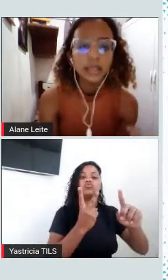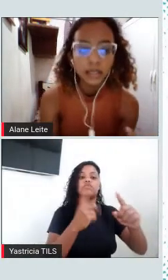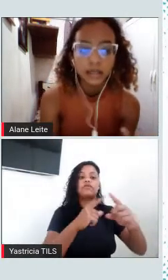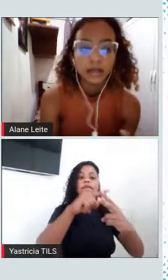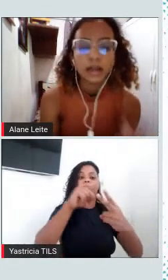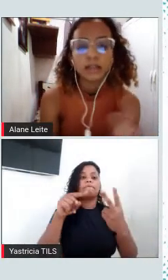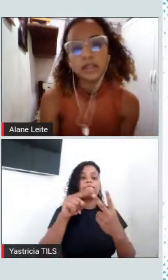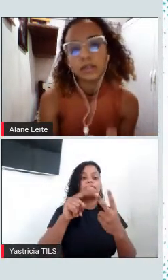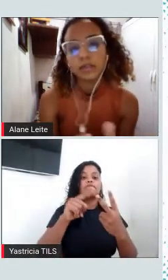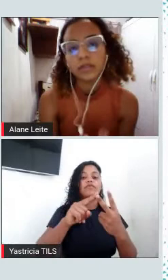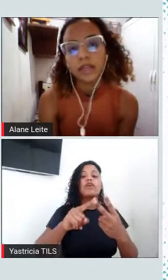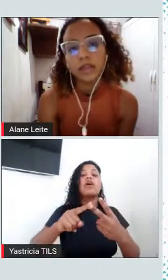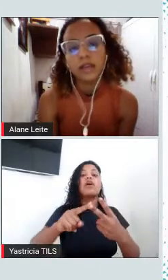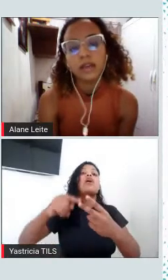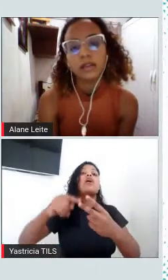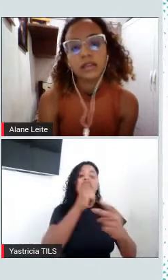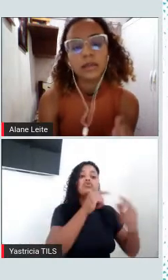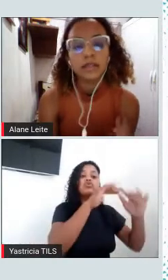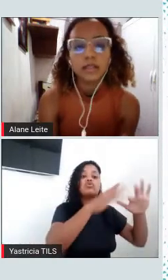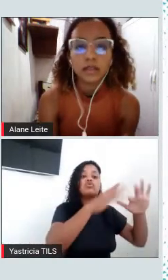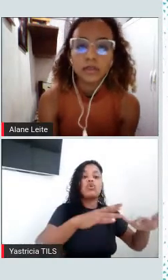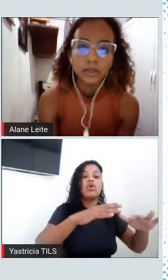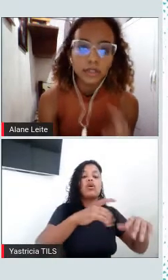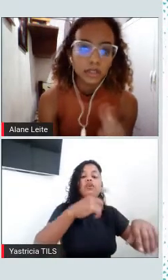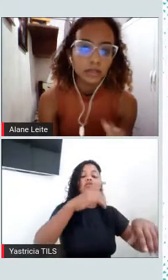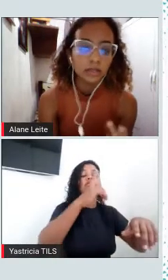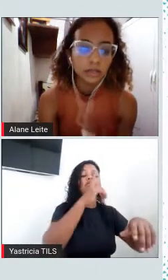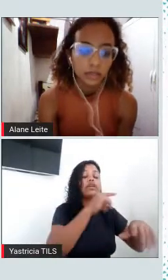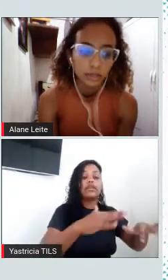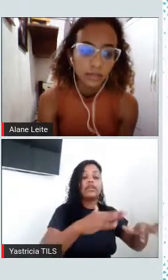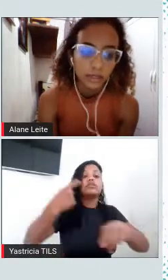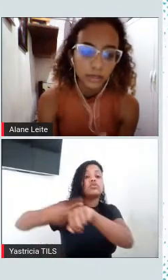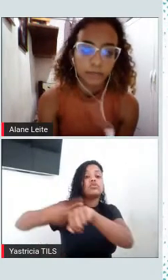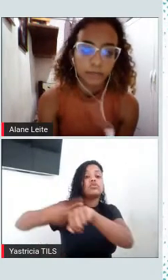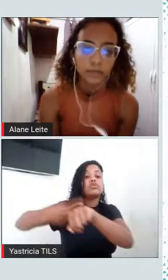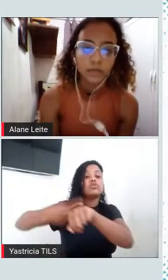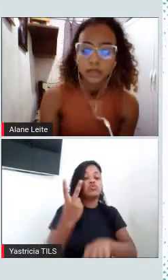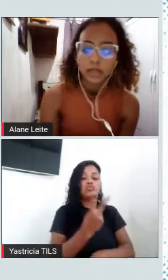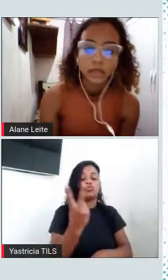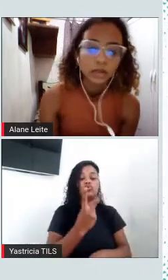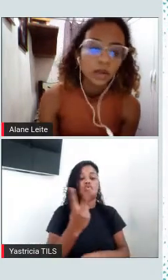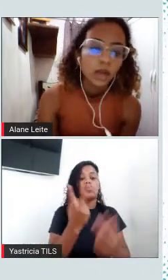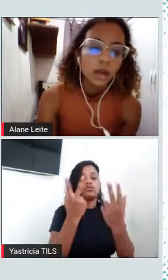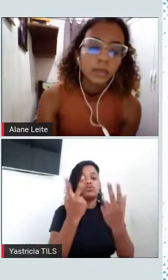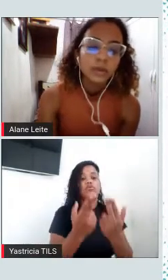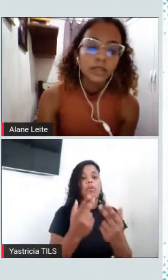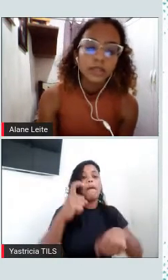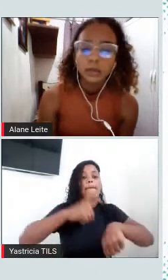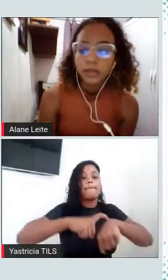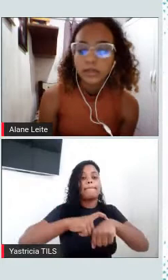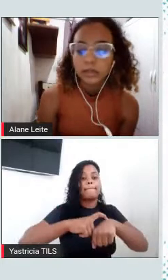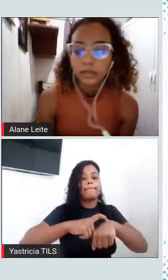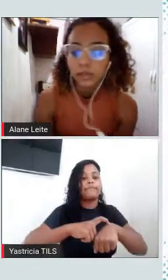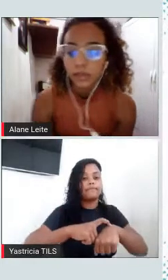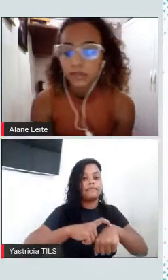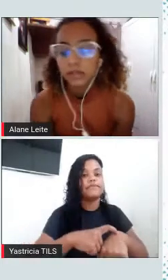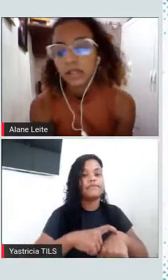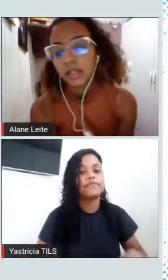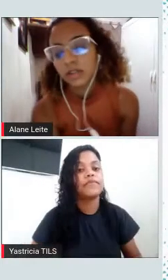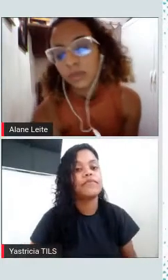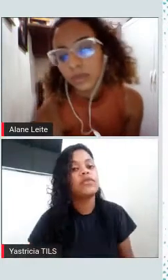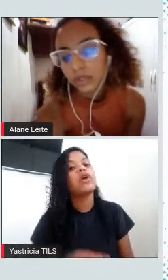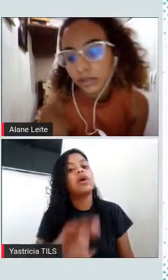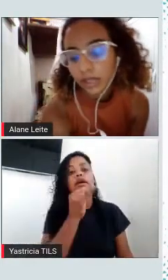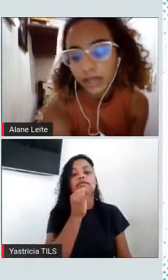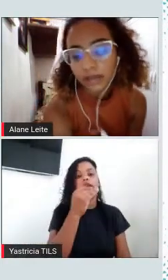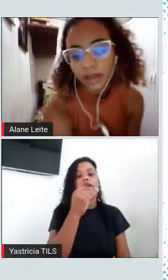sólida e líquida. Ela vai se apresentar nos dois estados simultaneamente, certo? E como exemplo, eu trouxe para